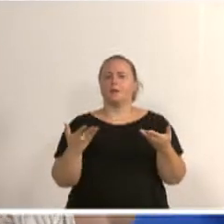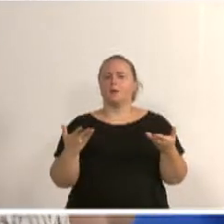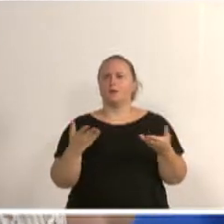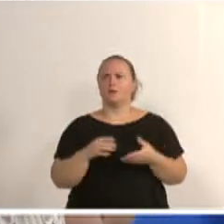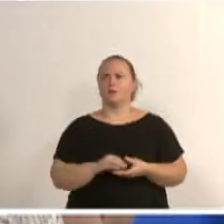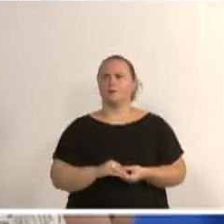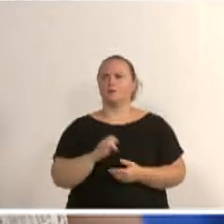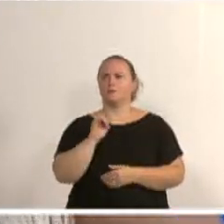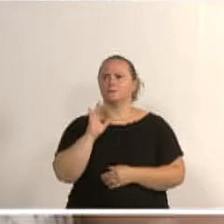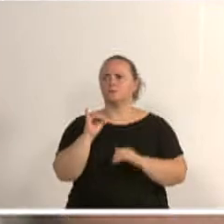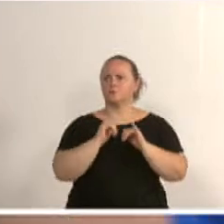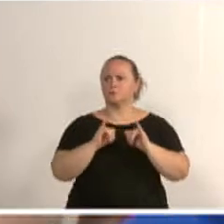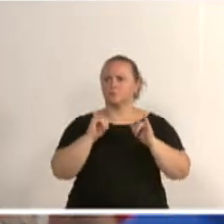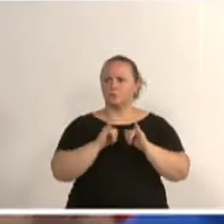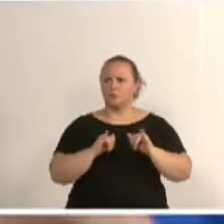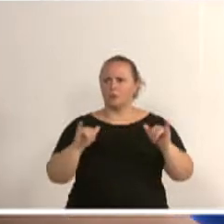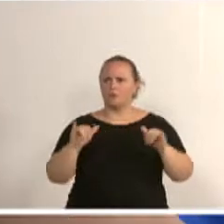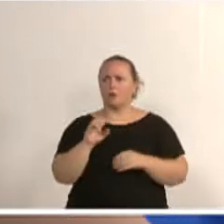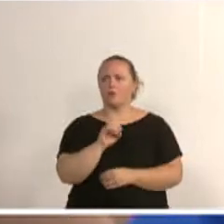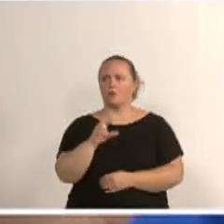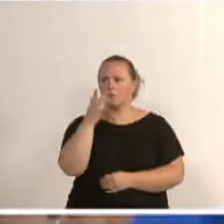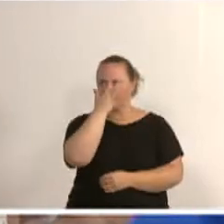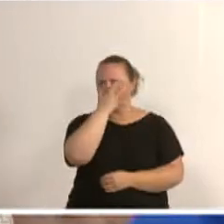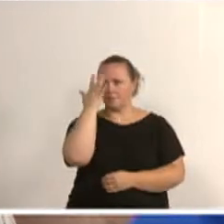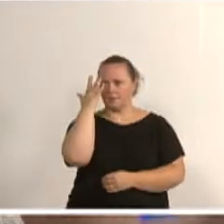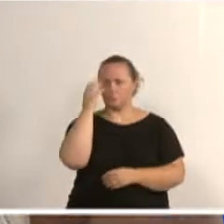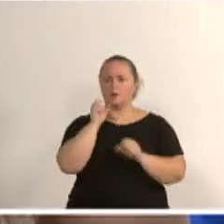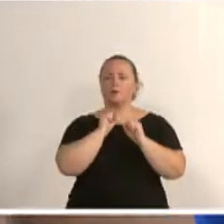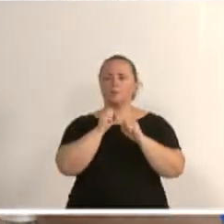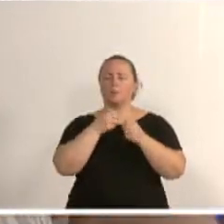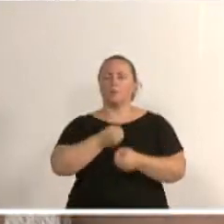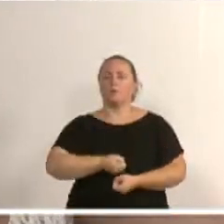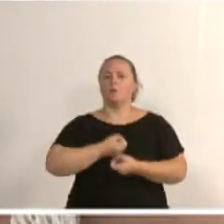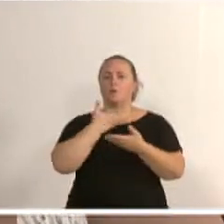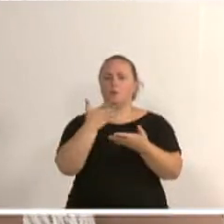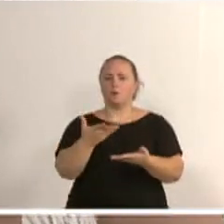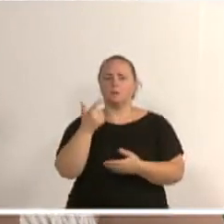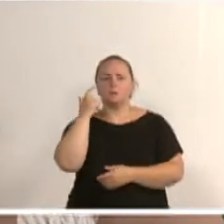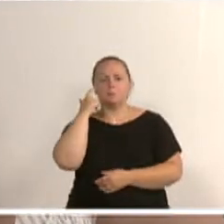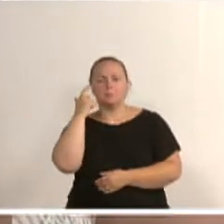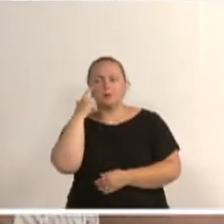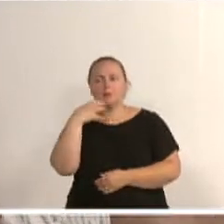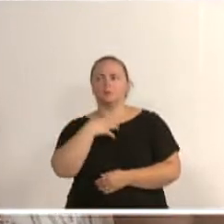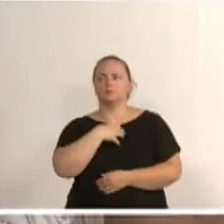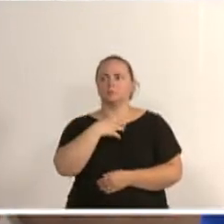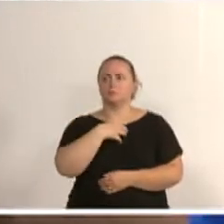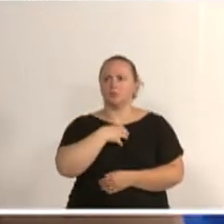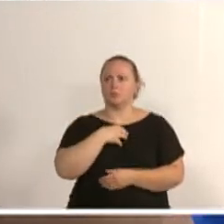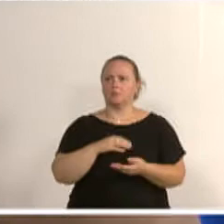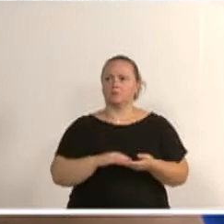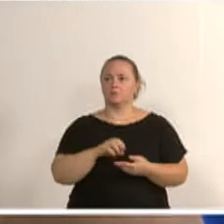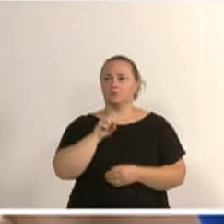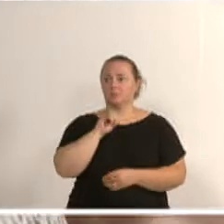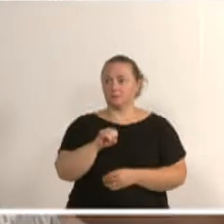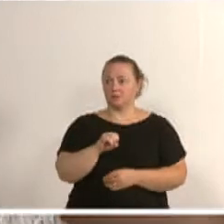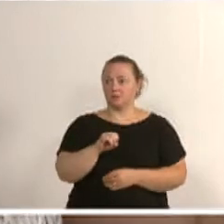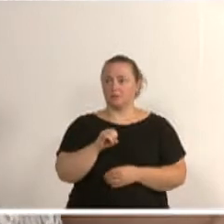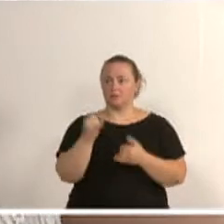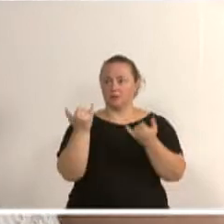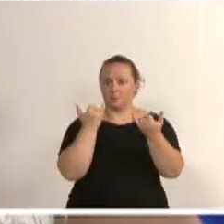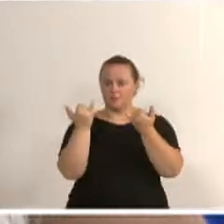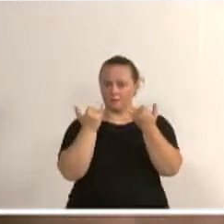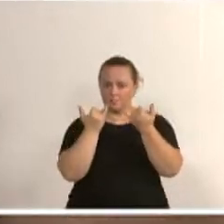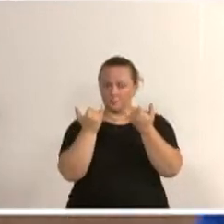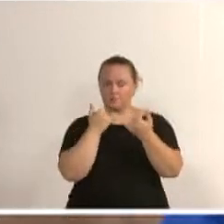dar informações ou as pessoas podem falar o que elas querem, o que elas pensam, o que elas sentem? Porque se é para dar informações,